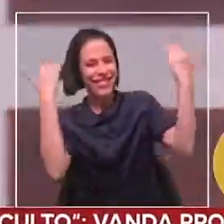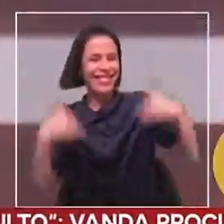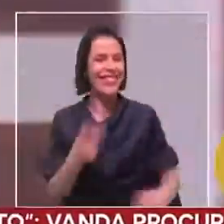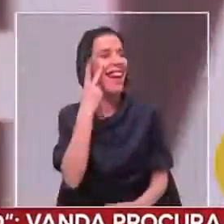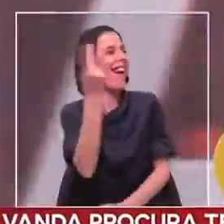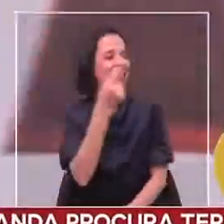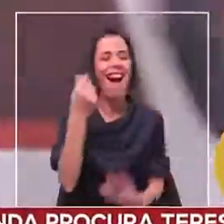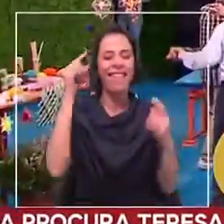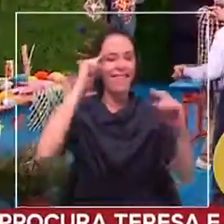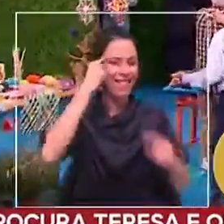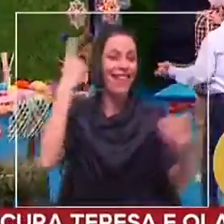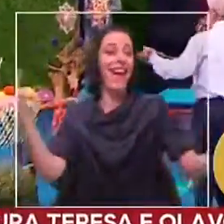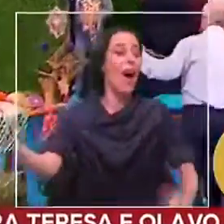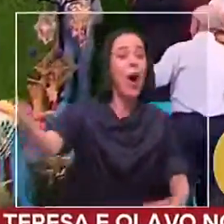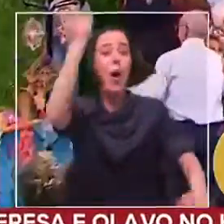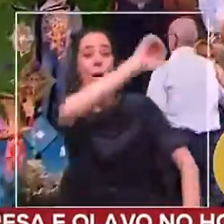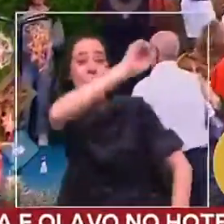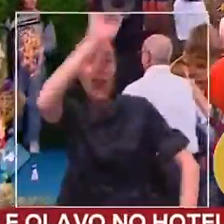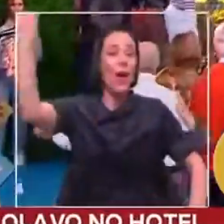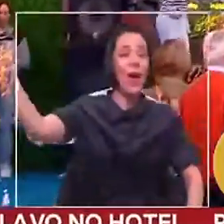viver a vida louca,